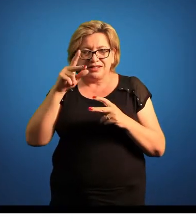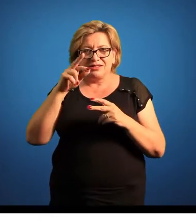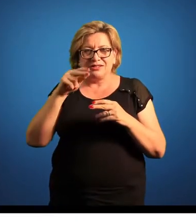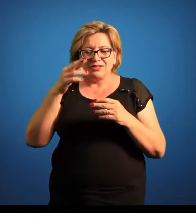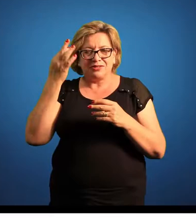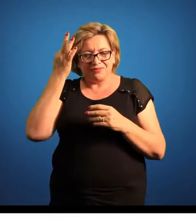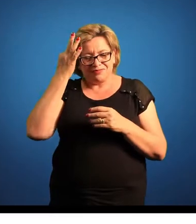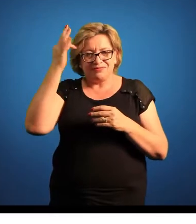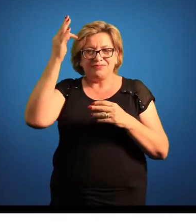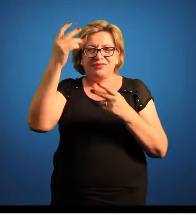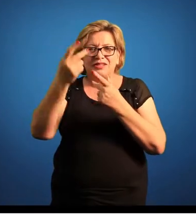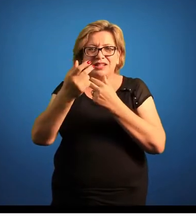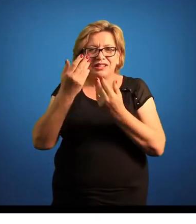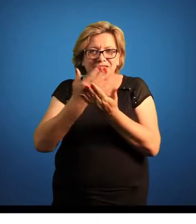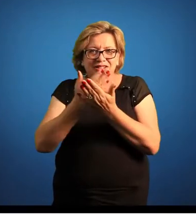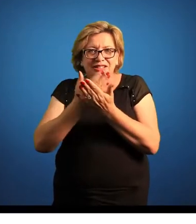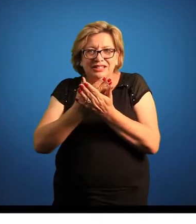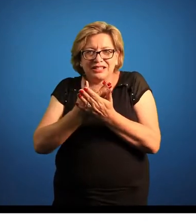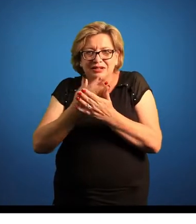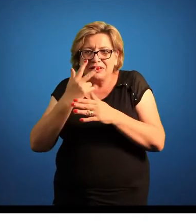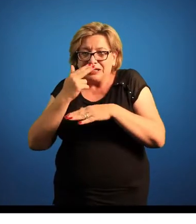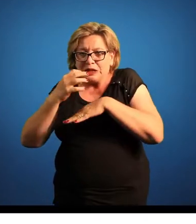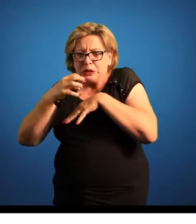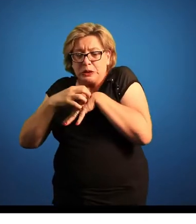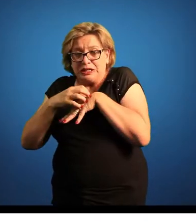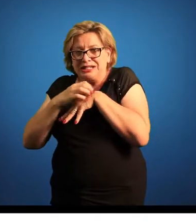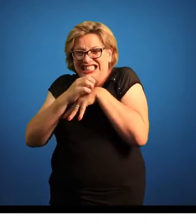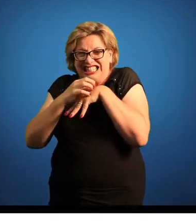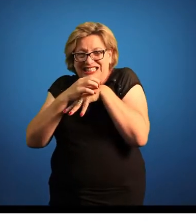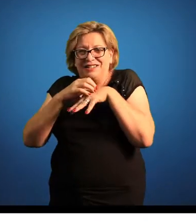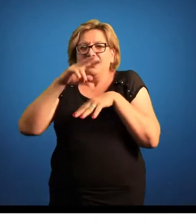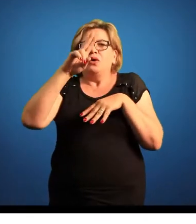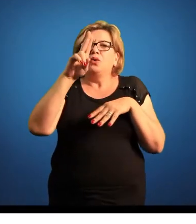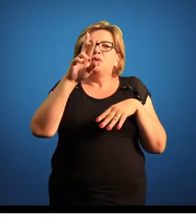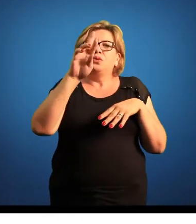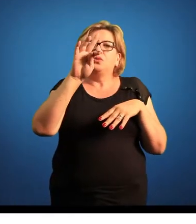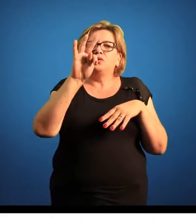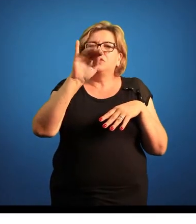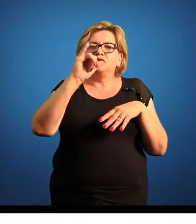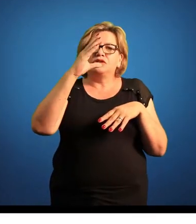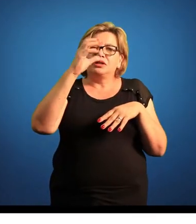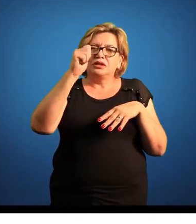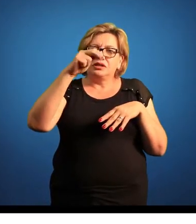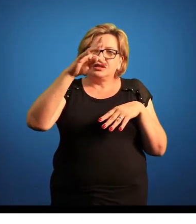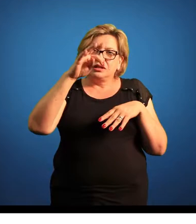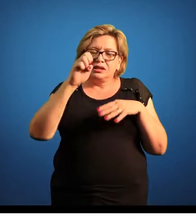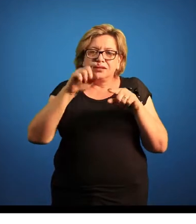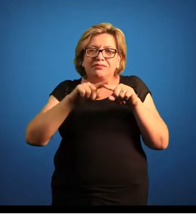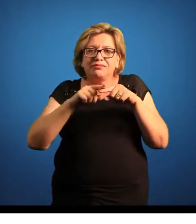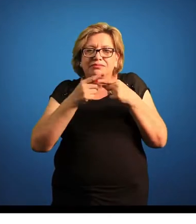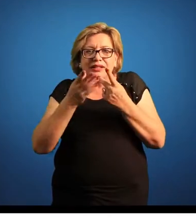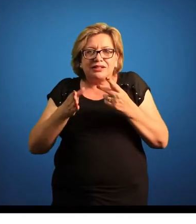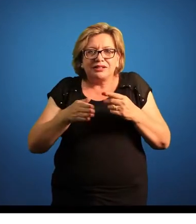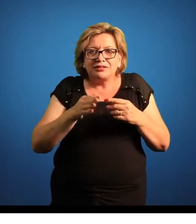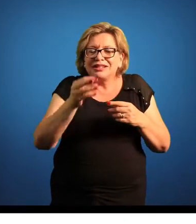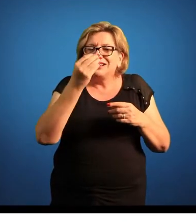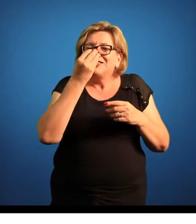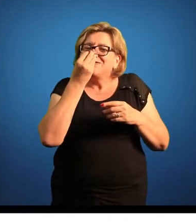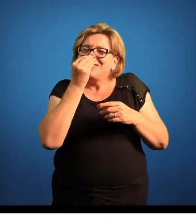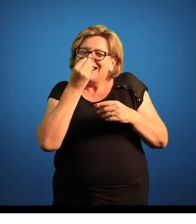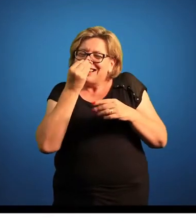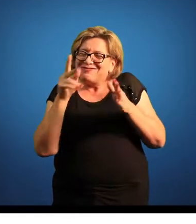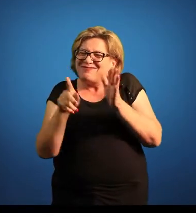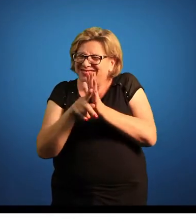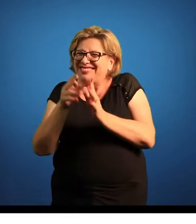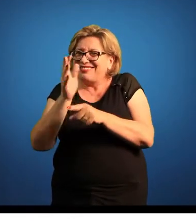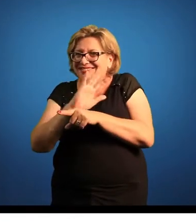teóricas, eles queimam, né? Eles são urticantes. Só que o peixe palhaço, né? Esse peixinho conhecido, popularizado